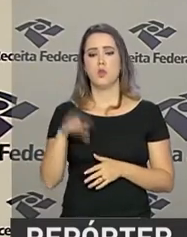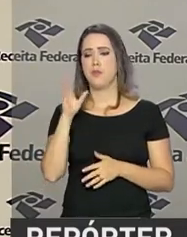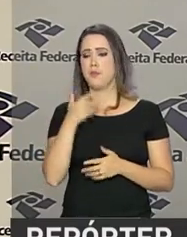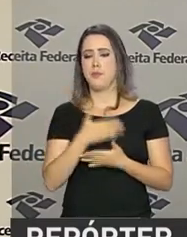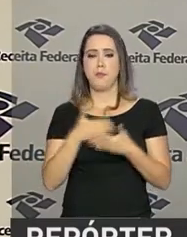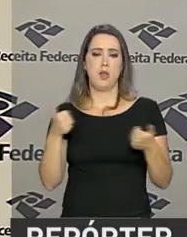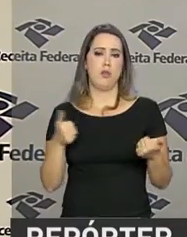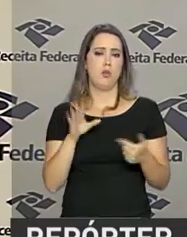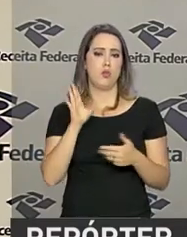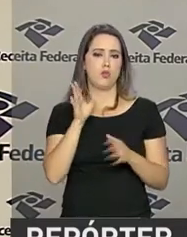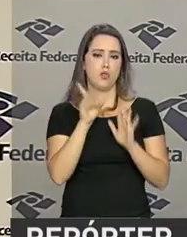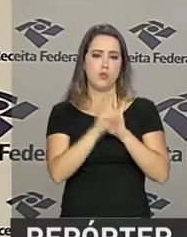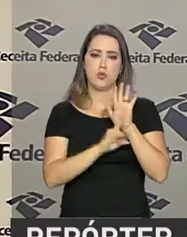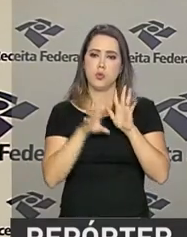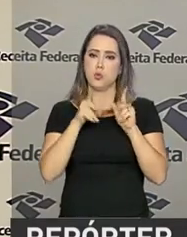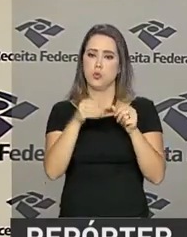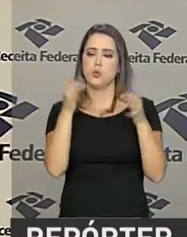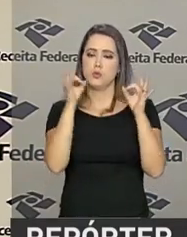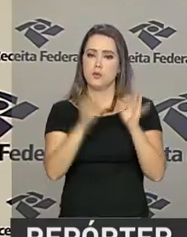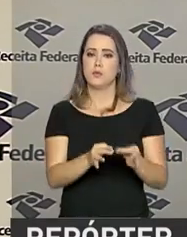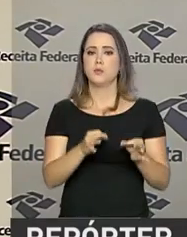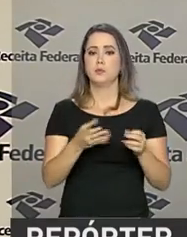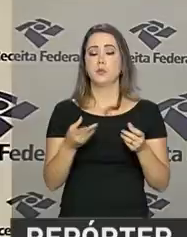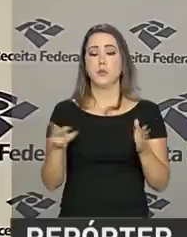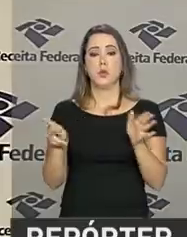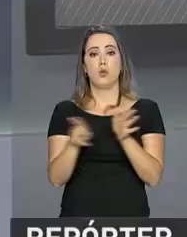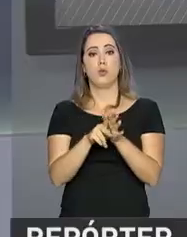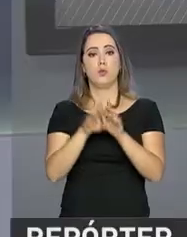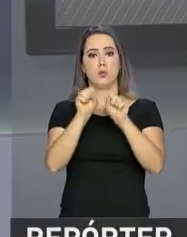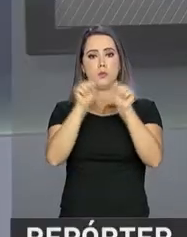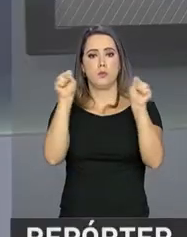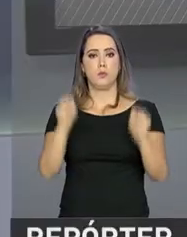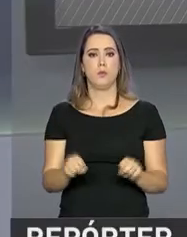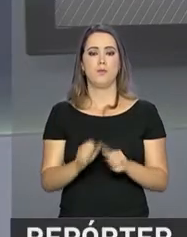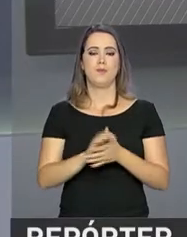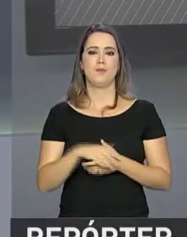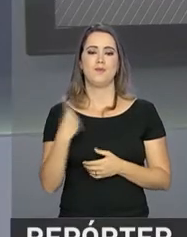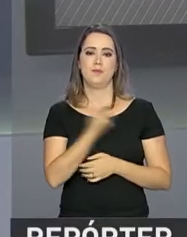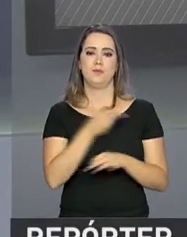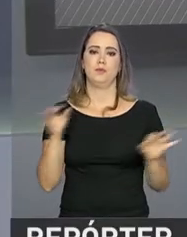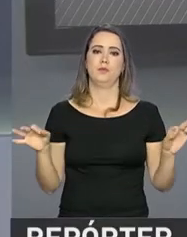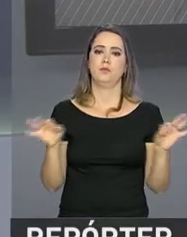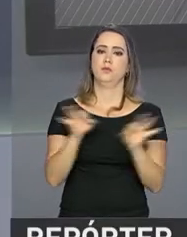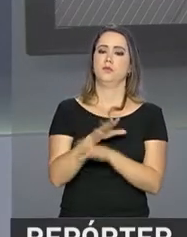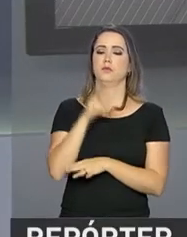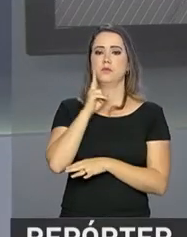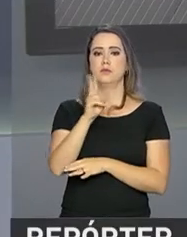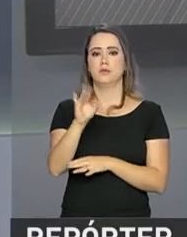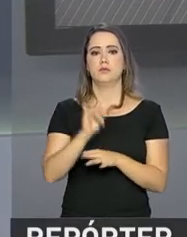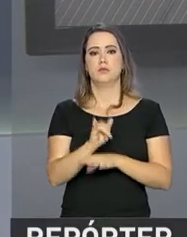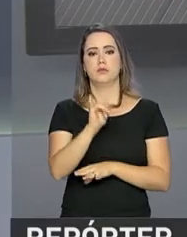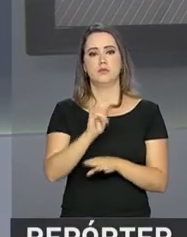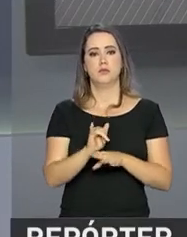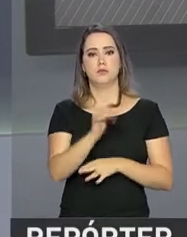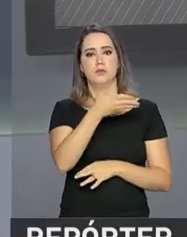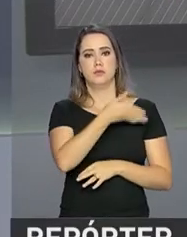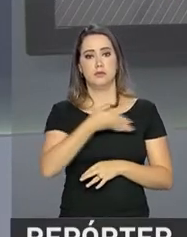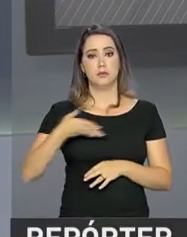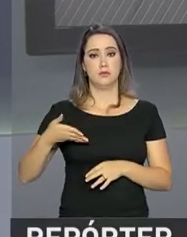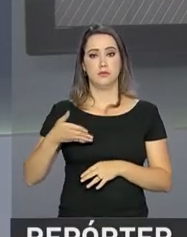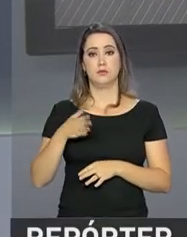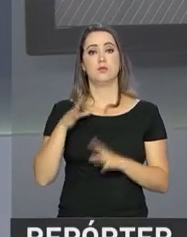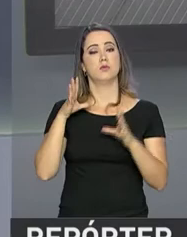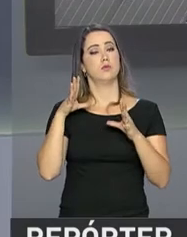tudo está garantido nessa plataforma tecnológica nós ficamos por aqui você pode rever as reportagens no